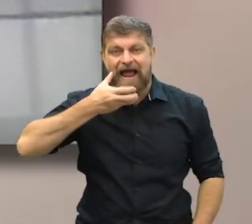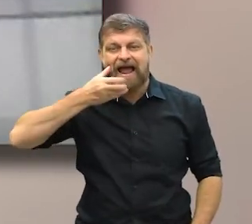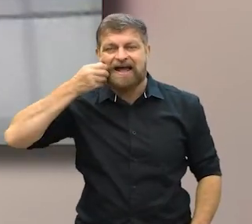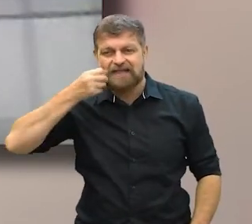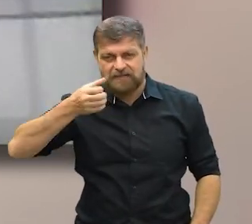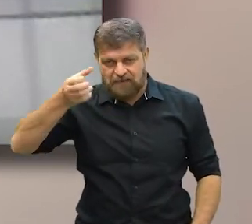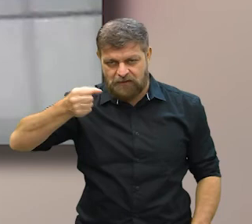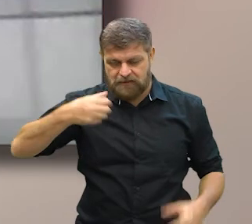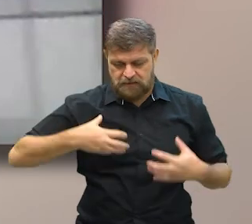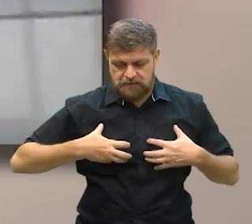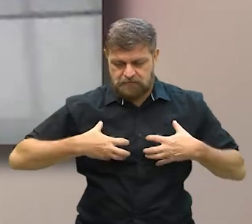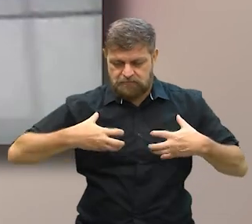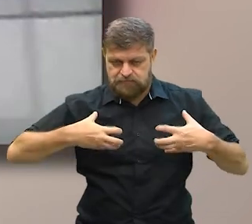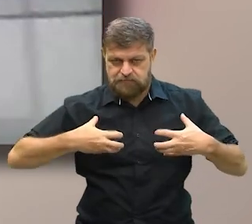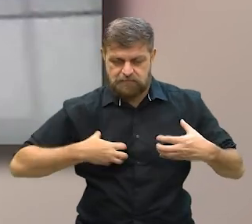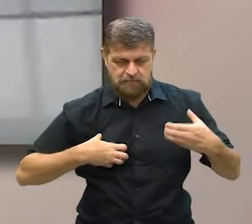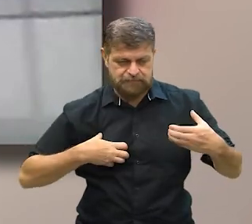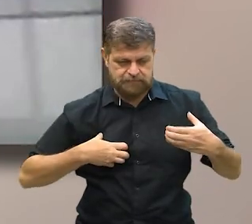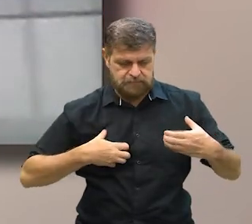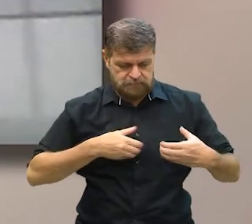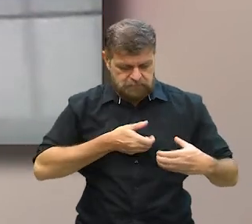que trabalham com puericultura,